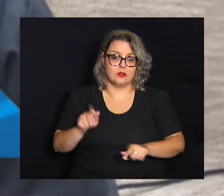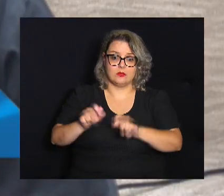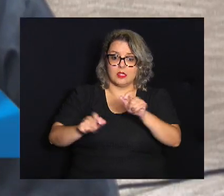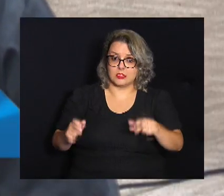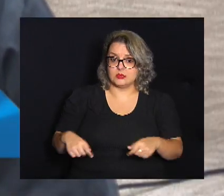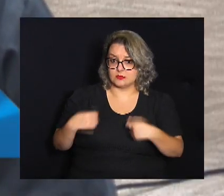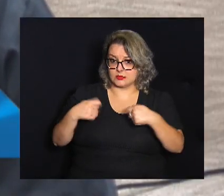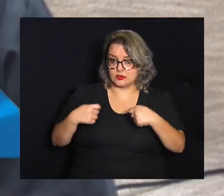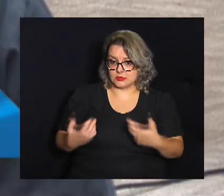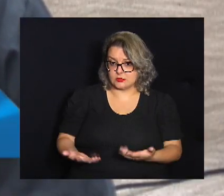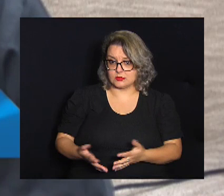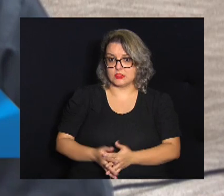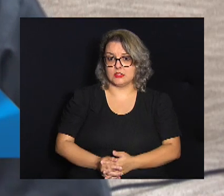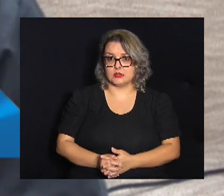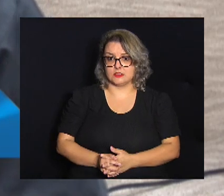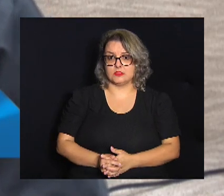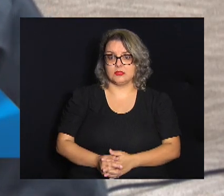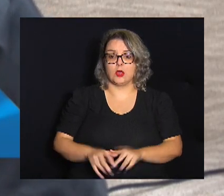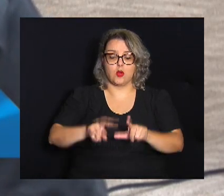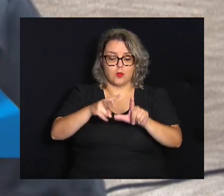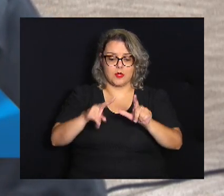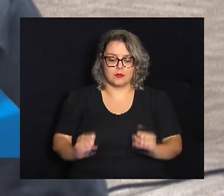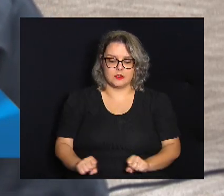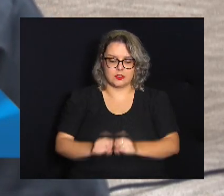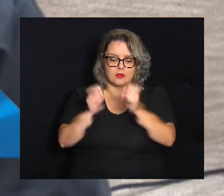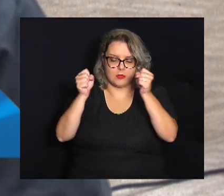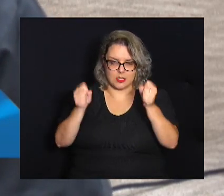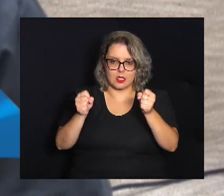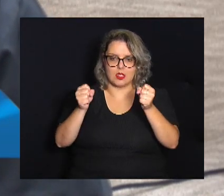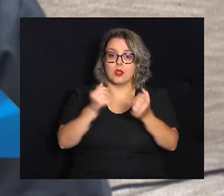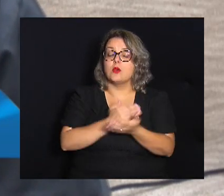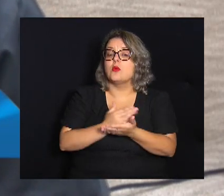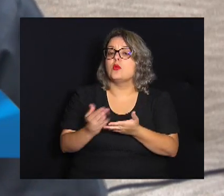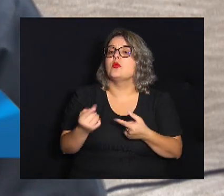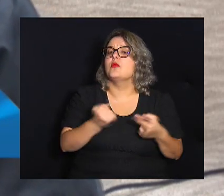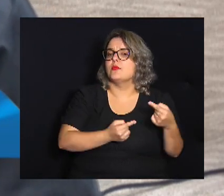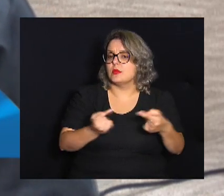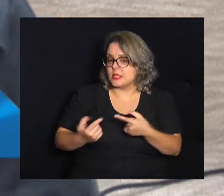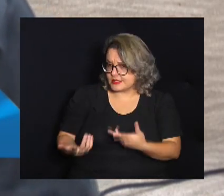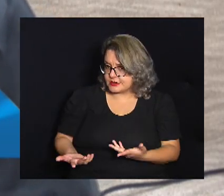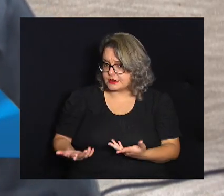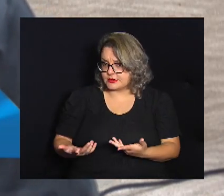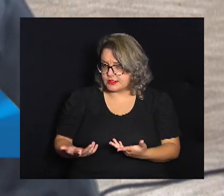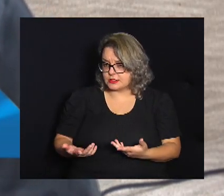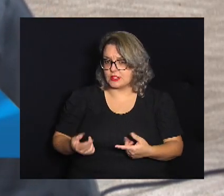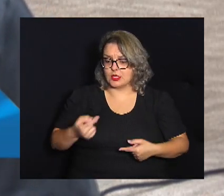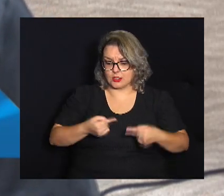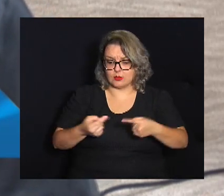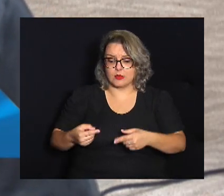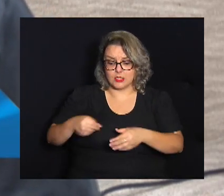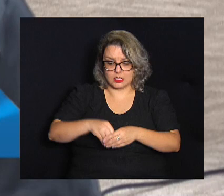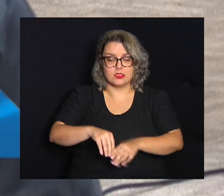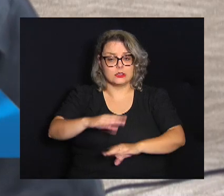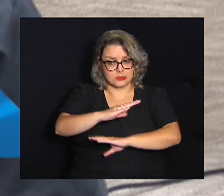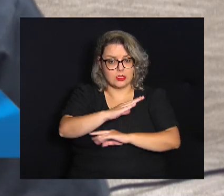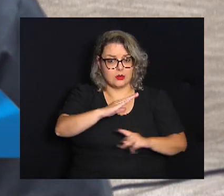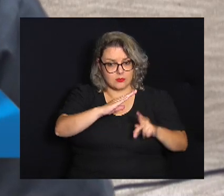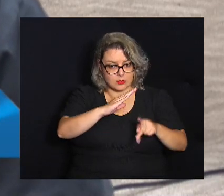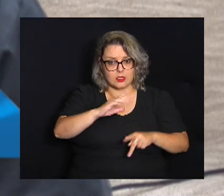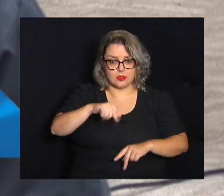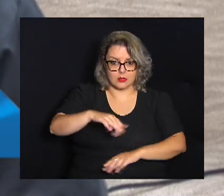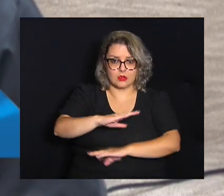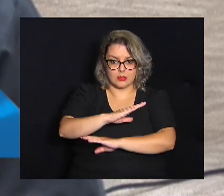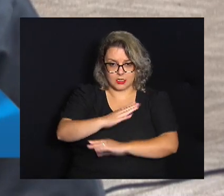precisam quebrar esse paradigma e começar a debater esses assuntos polêmicos aqui na Casa do Povo, que é a Câmara